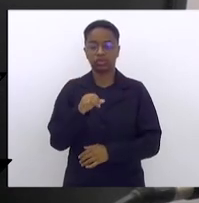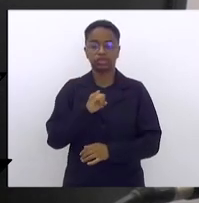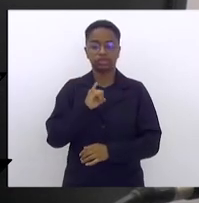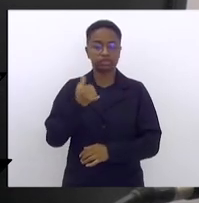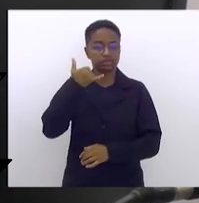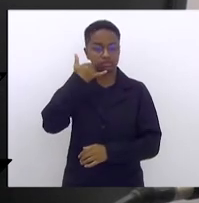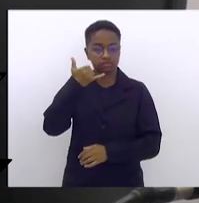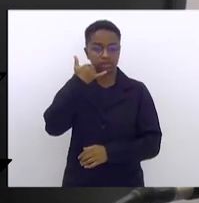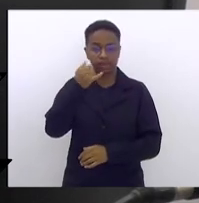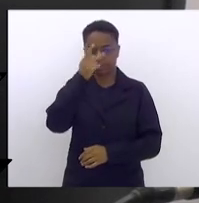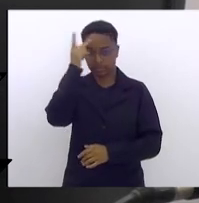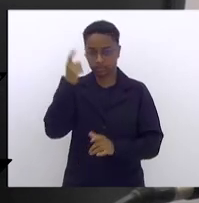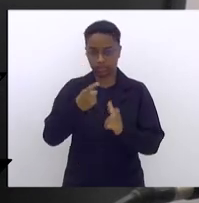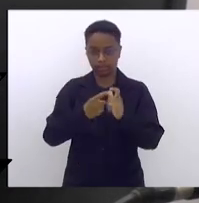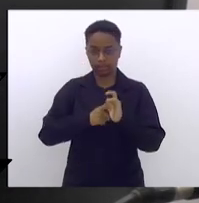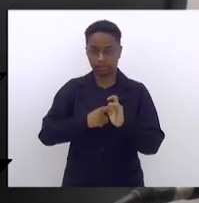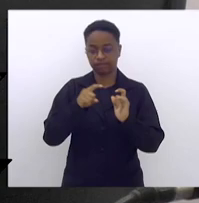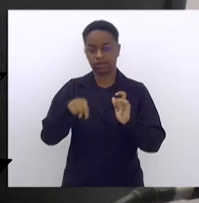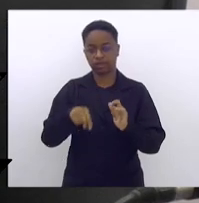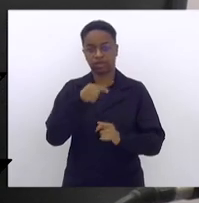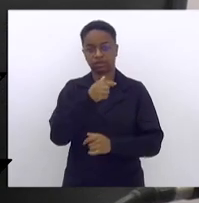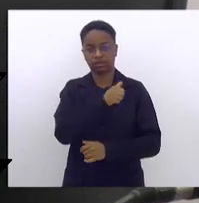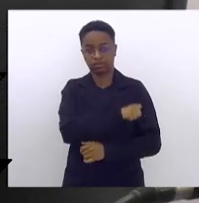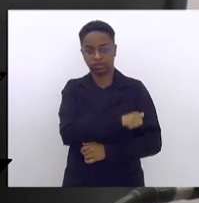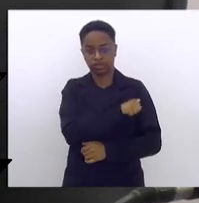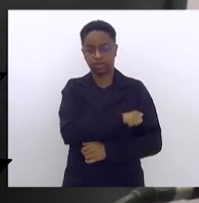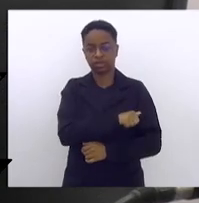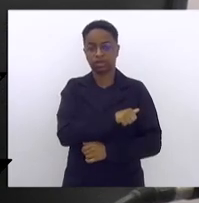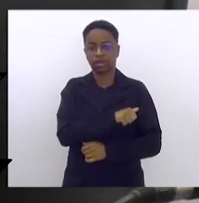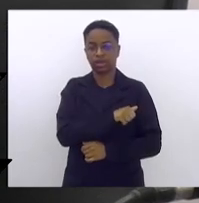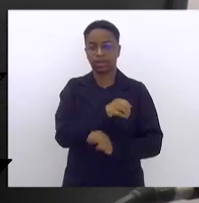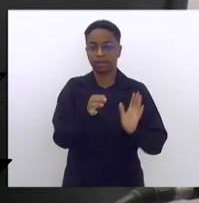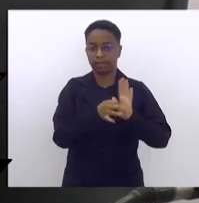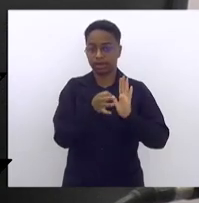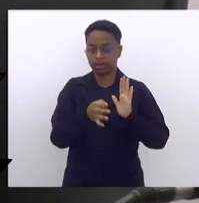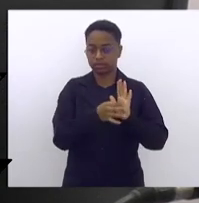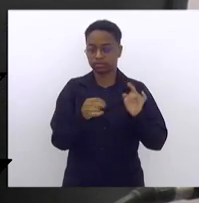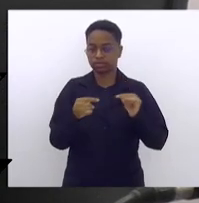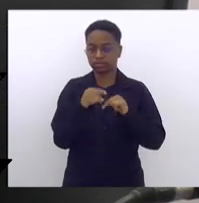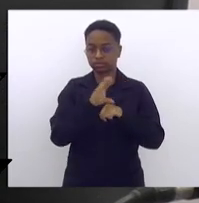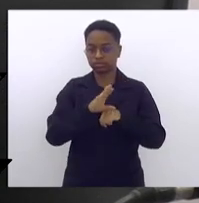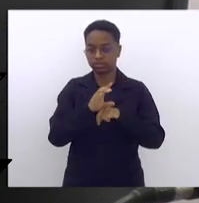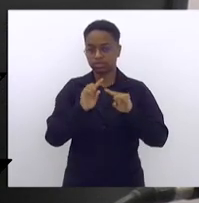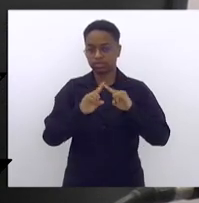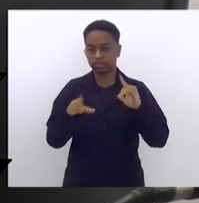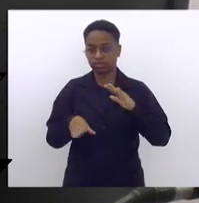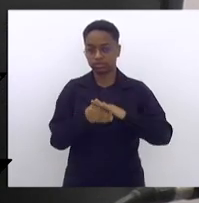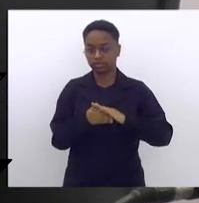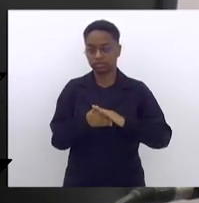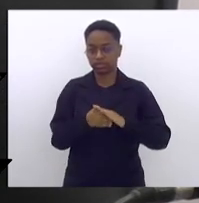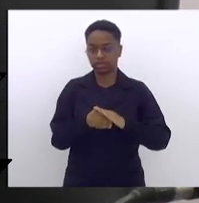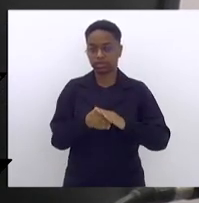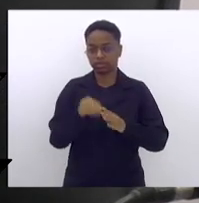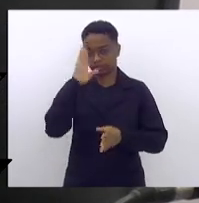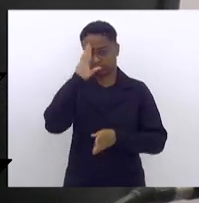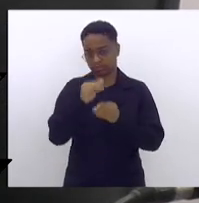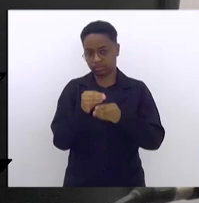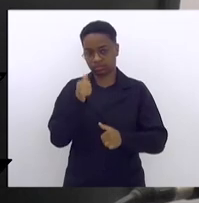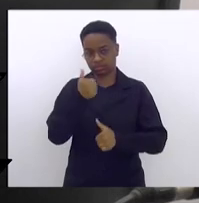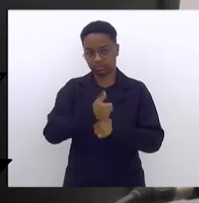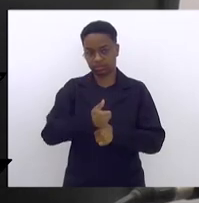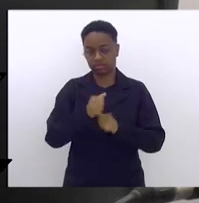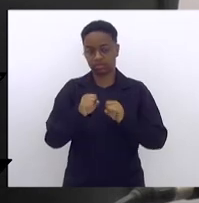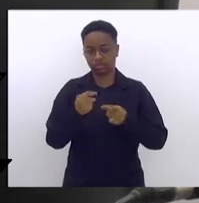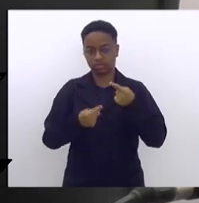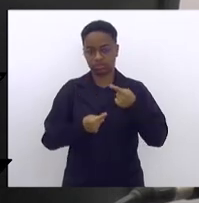consumidores inadimplentes no âmbito do Estado do Rio de Janeiro. O parecer do deputado Vinícius Cozzolino é pela constitucionalidade com emendas, concluindo por substitutivo. Em